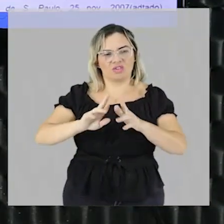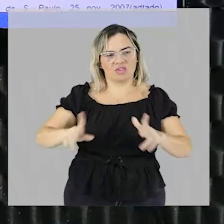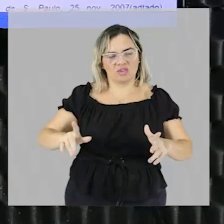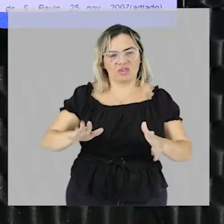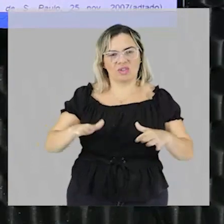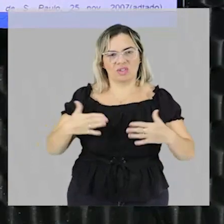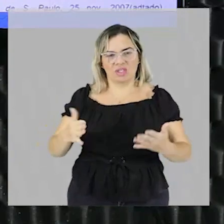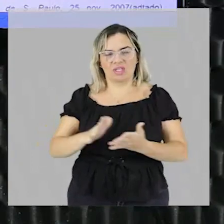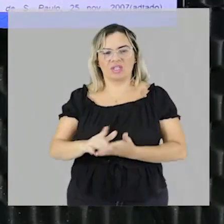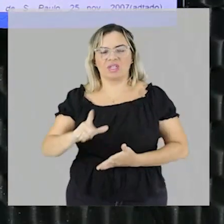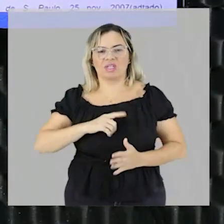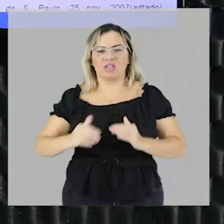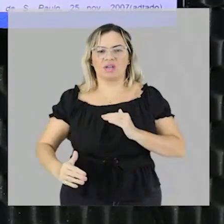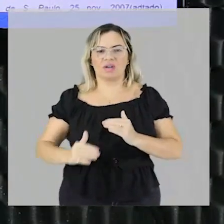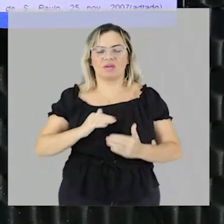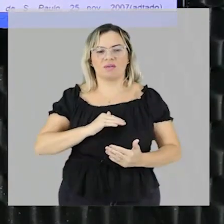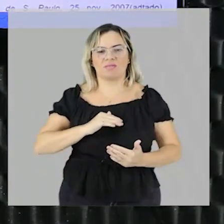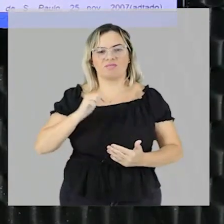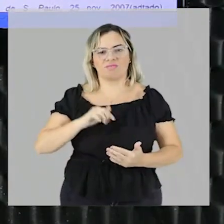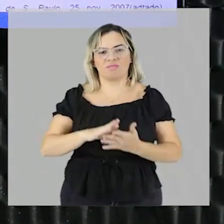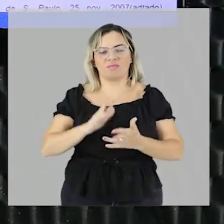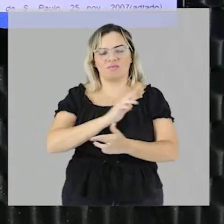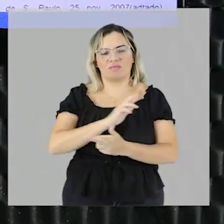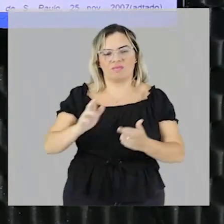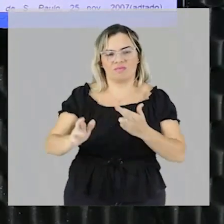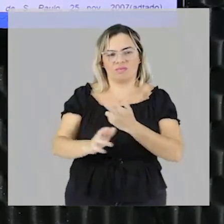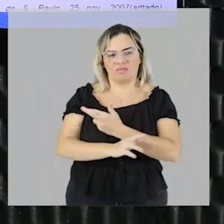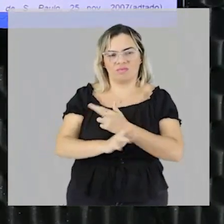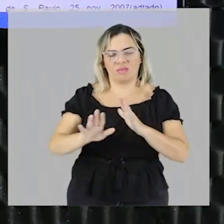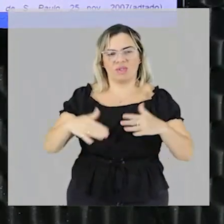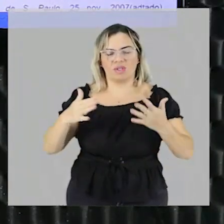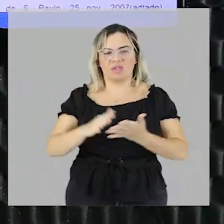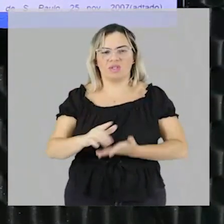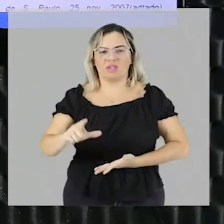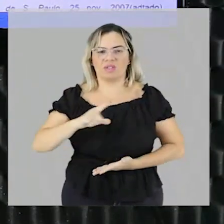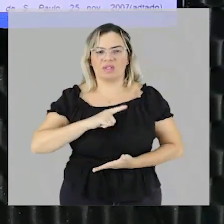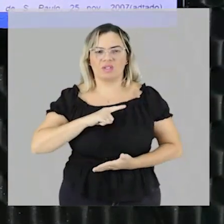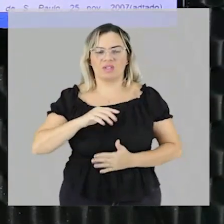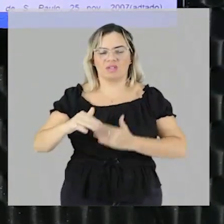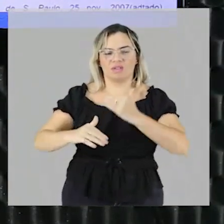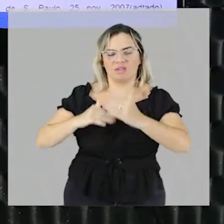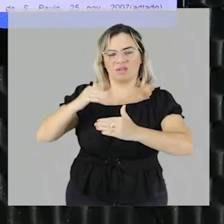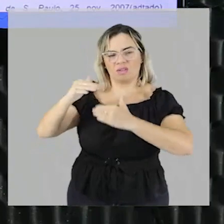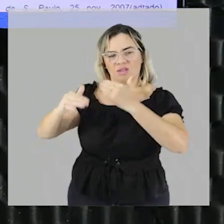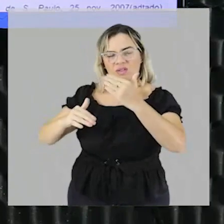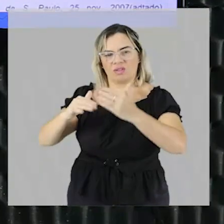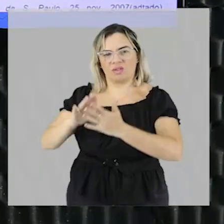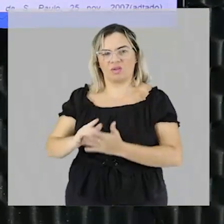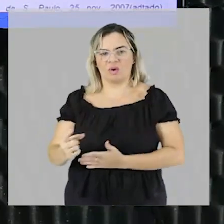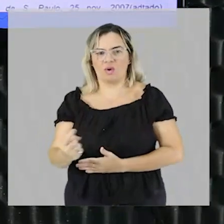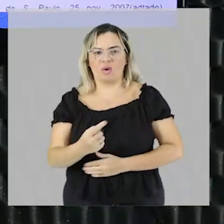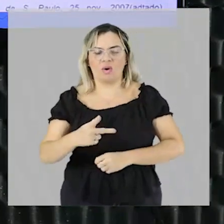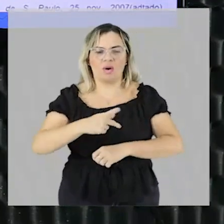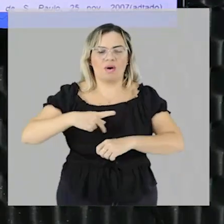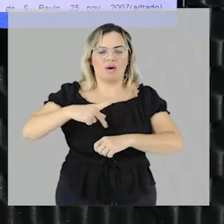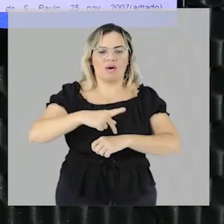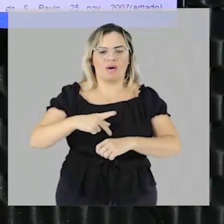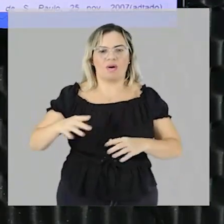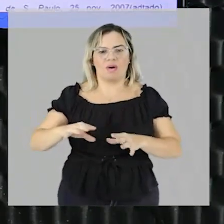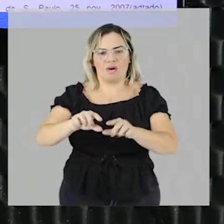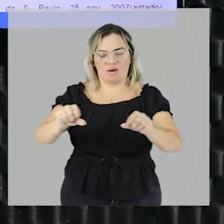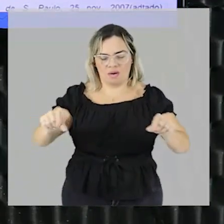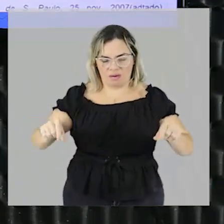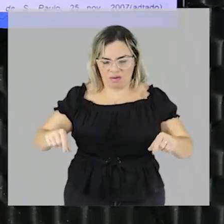uma divergência em relação a quem teria construído essa unidade territorial que o Brasil vai